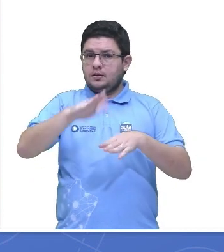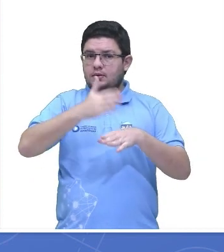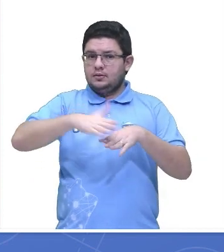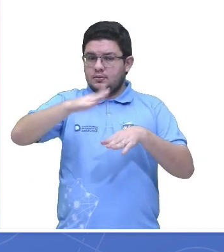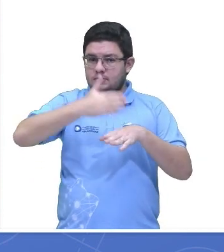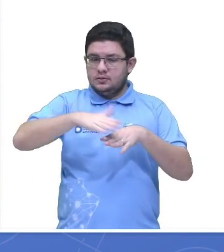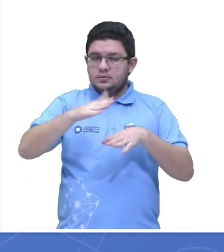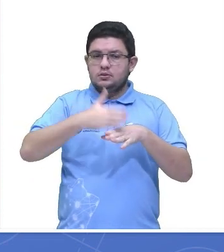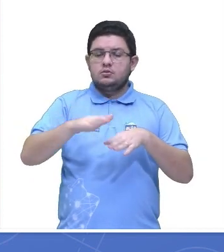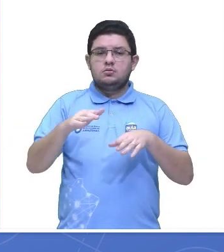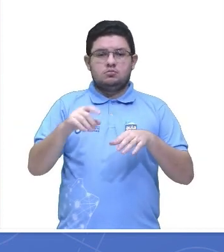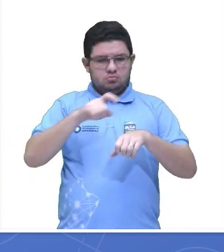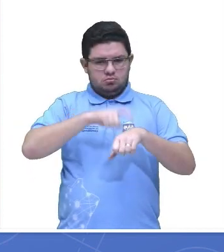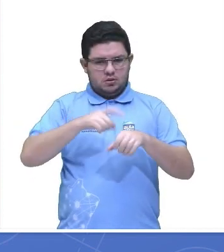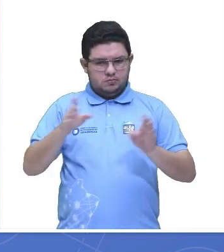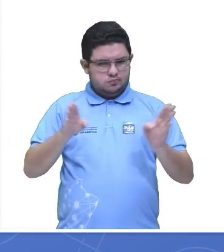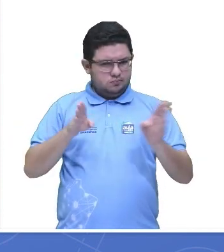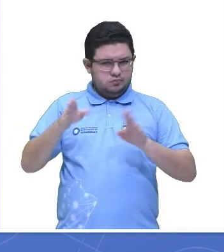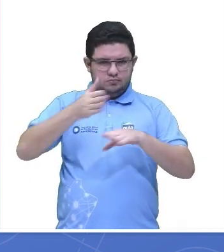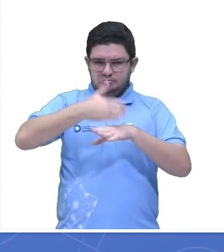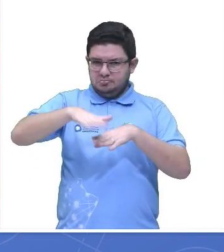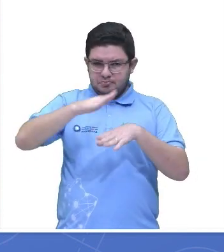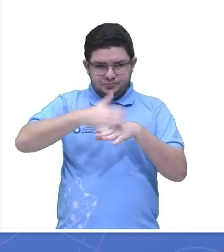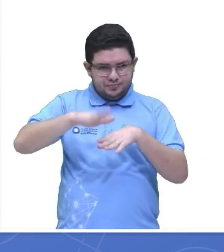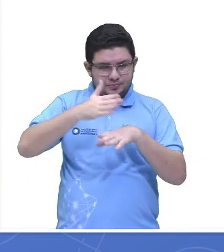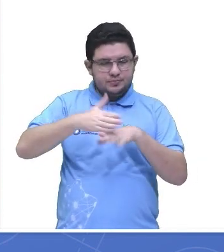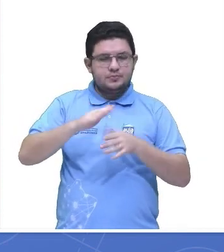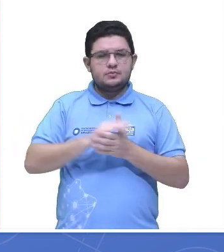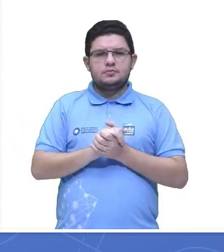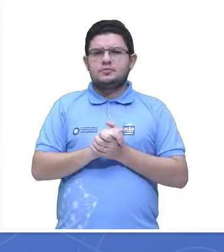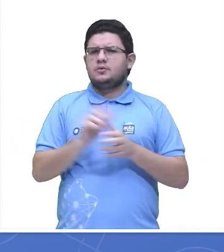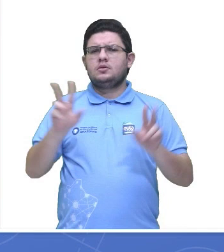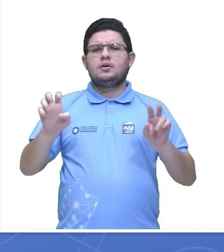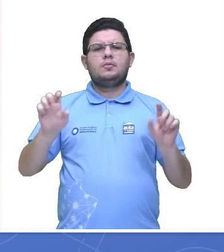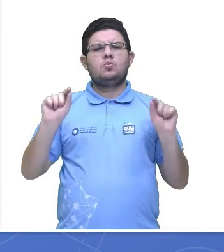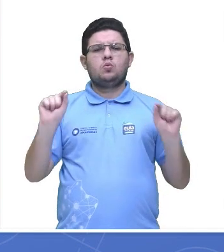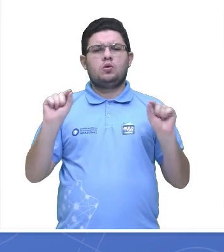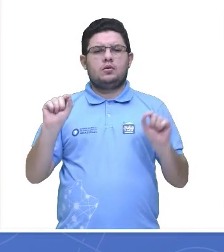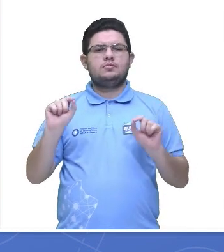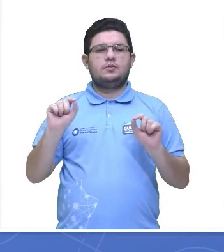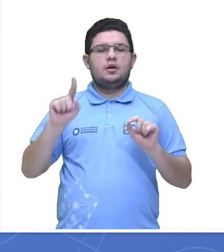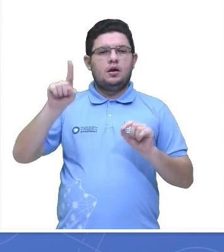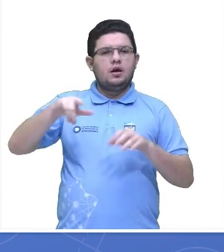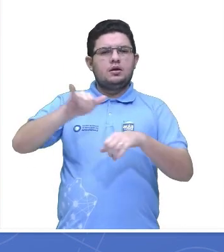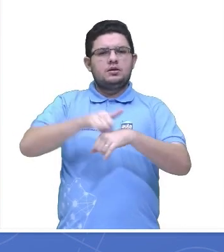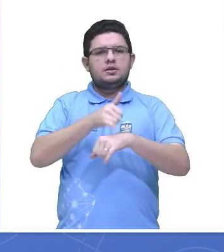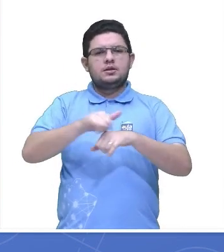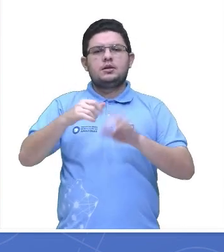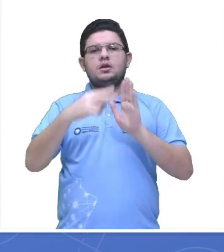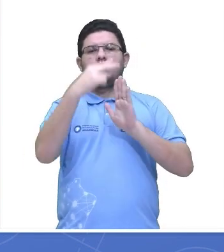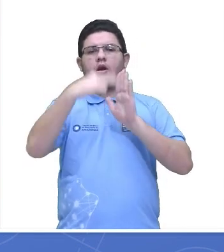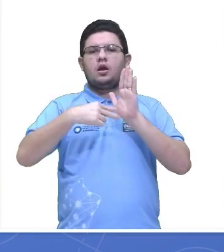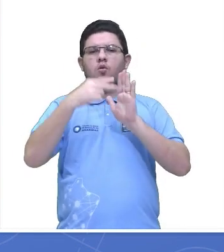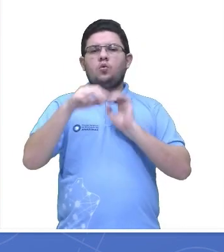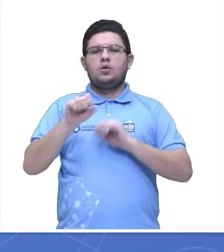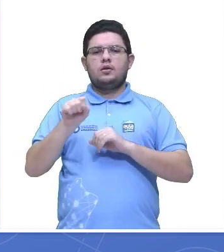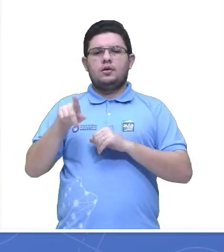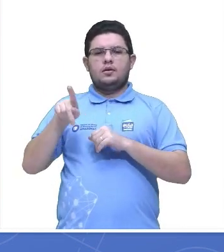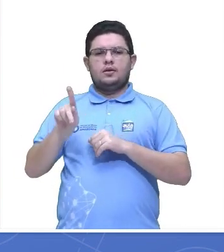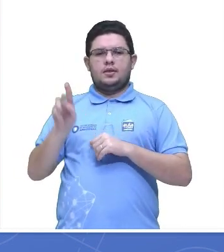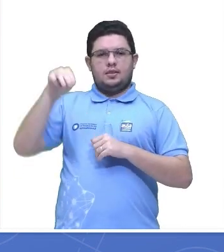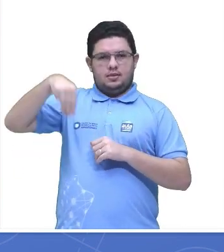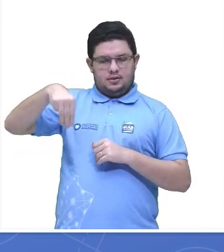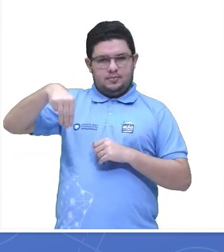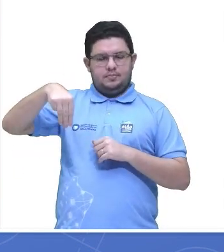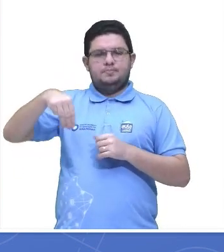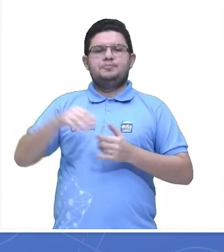de colocar em prática conteúdo visto na aula anterior, que foi sobre a estratégia de leitura skimming, Reading Skimming, que é